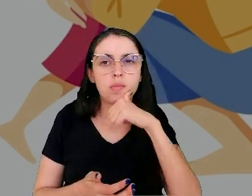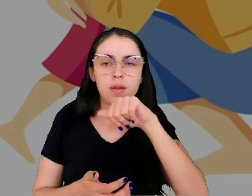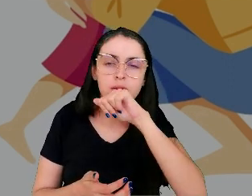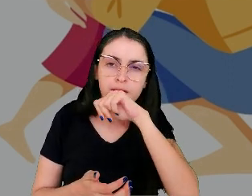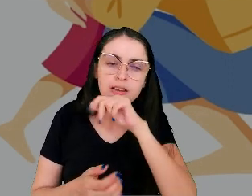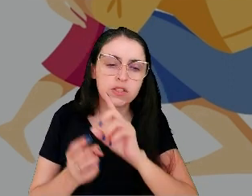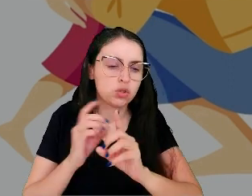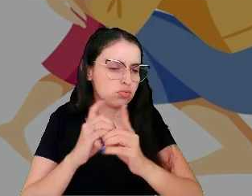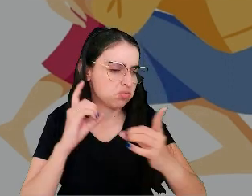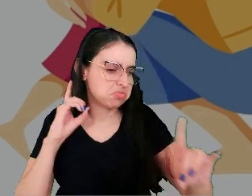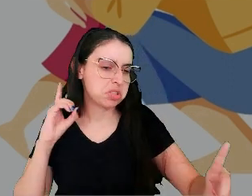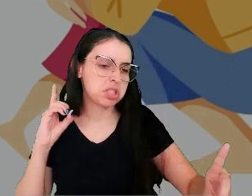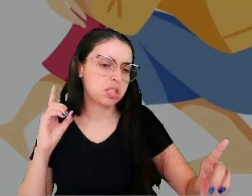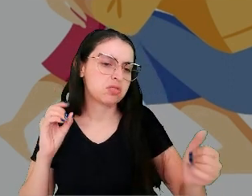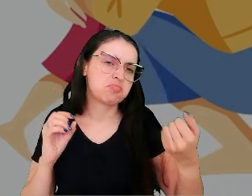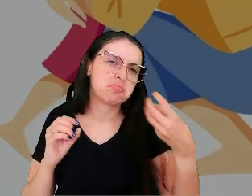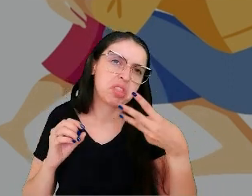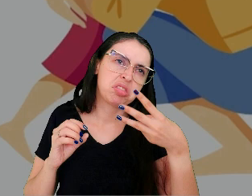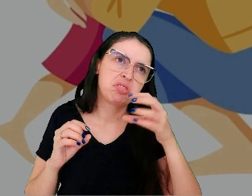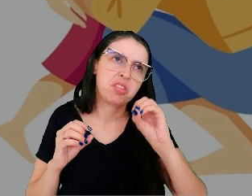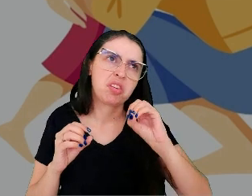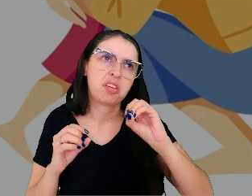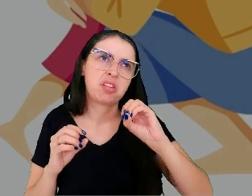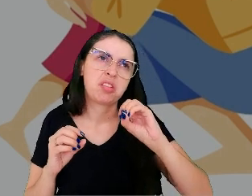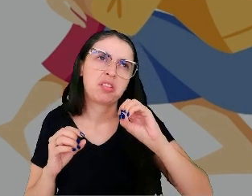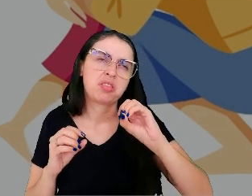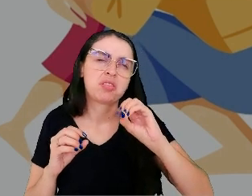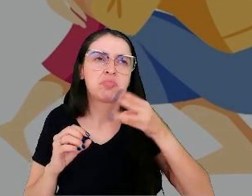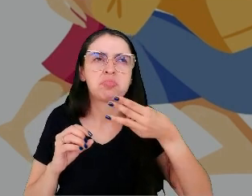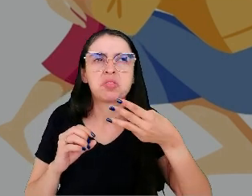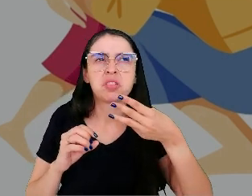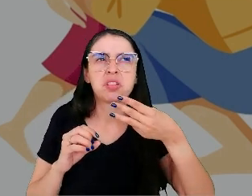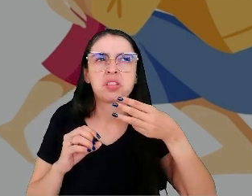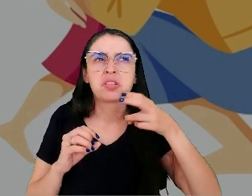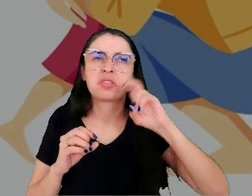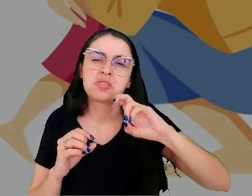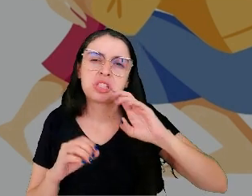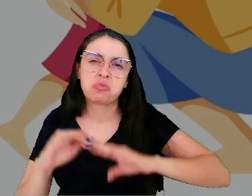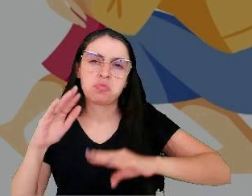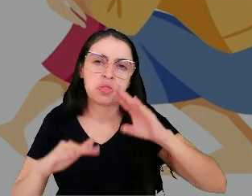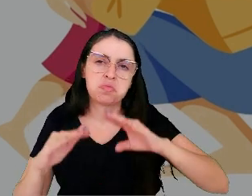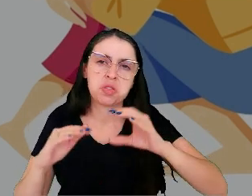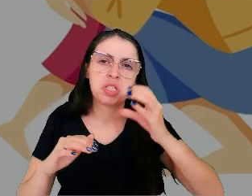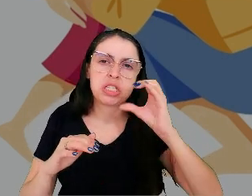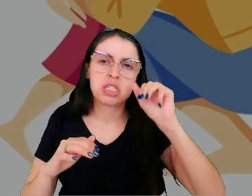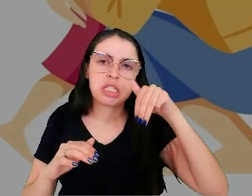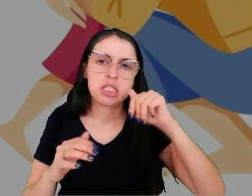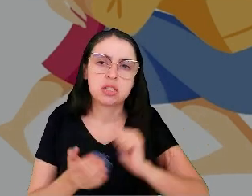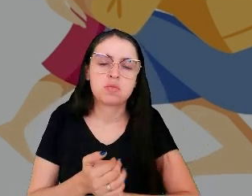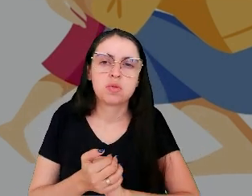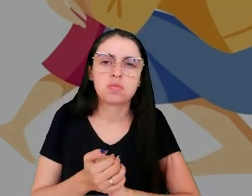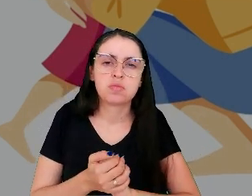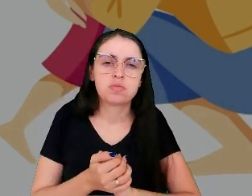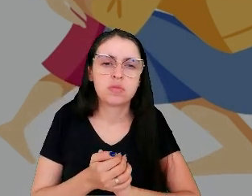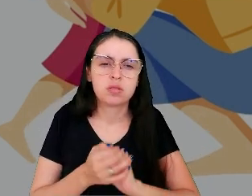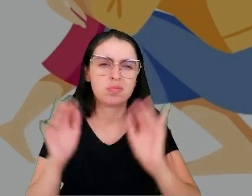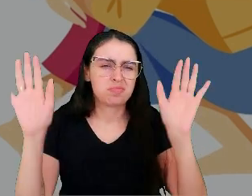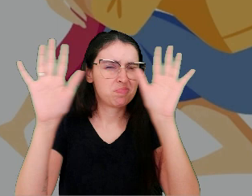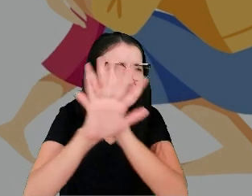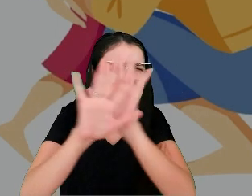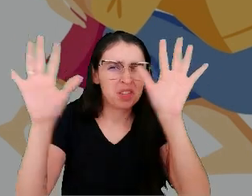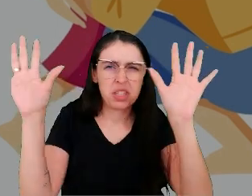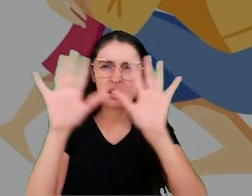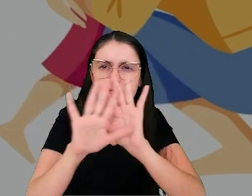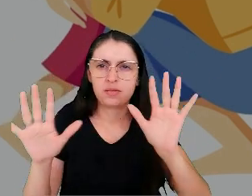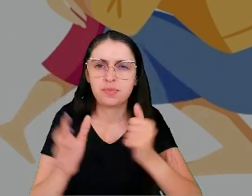que deve ter 30 e 35 centímetros em média, ele não consegue, todo o mundo em volta é borrado, né? É